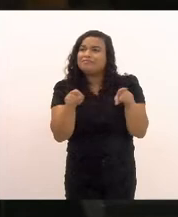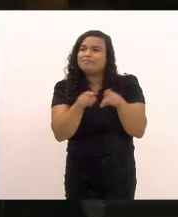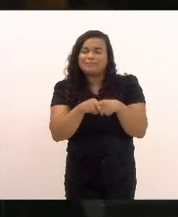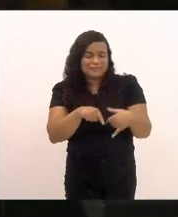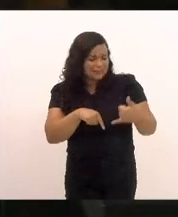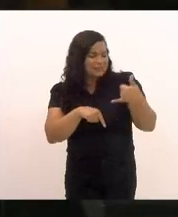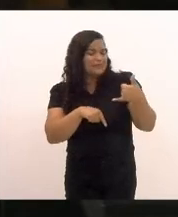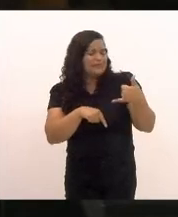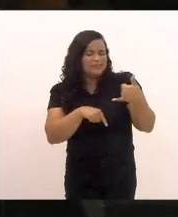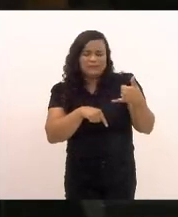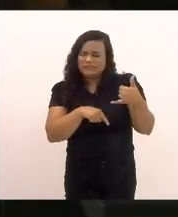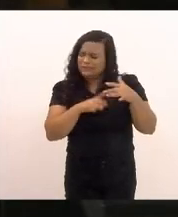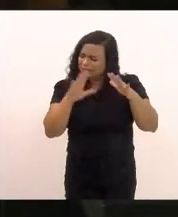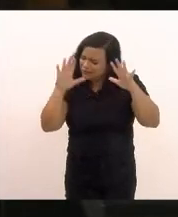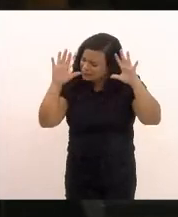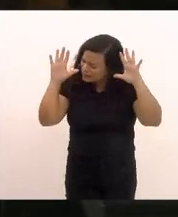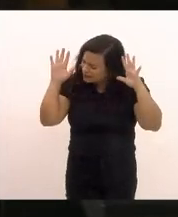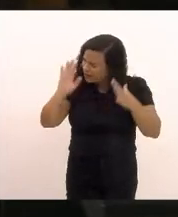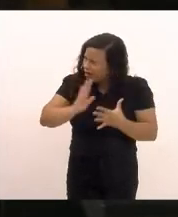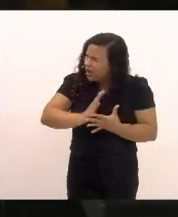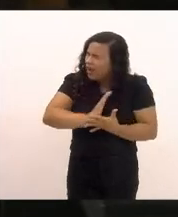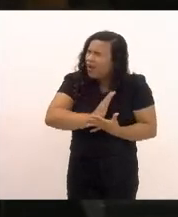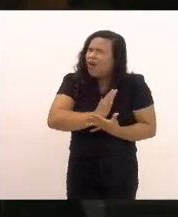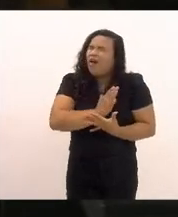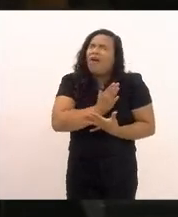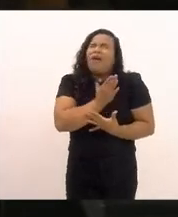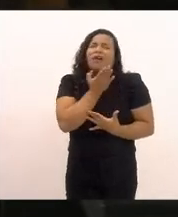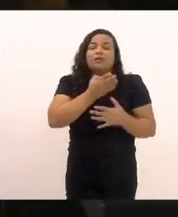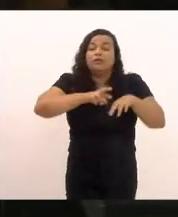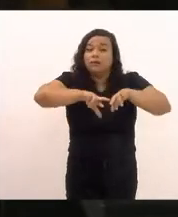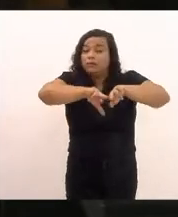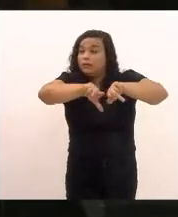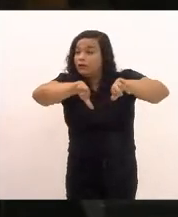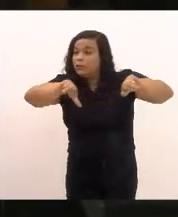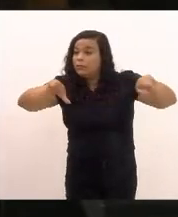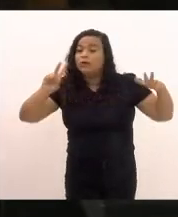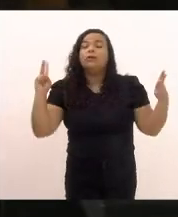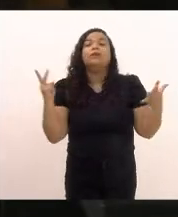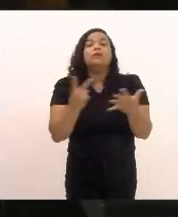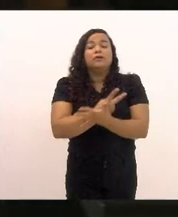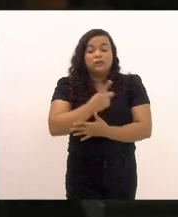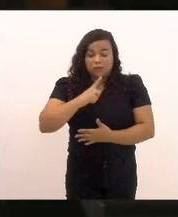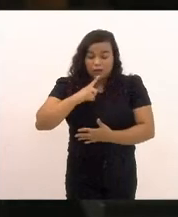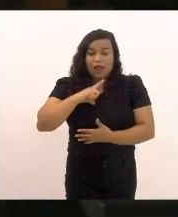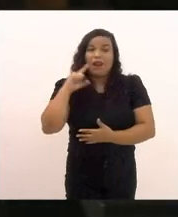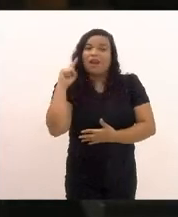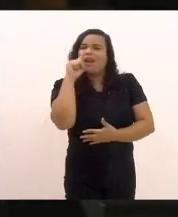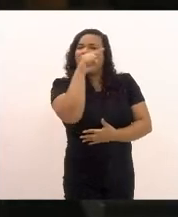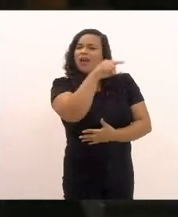das atrocidades que têm ocorrido na Ucrânia,